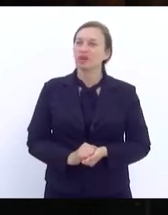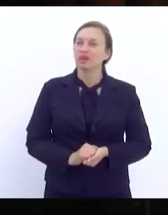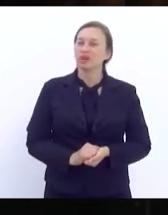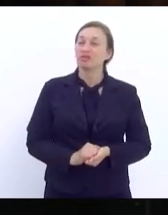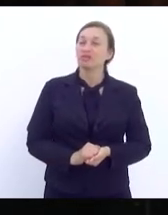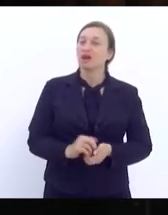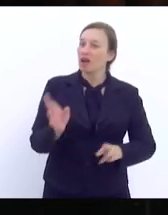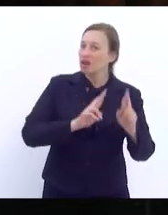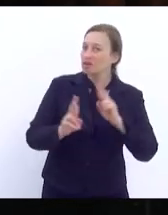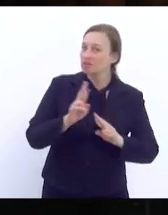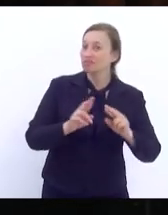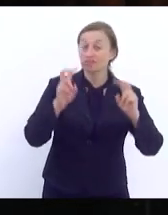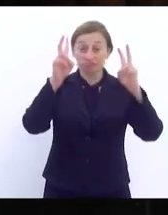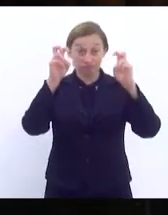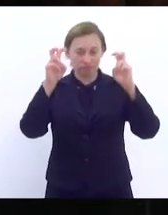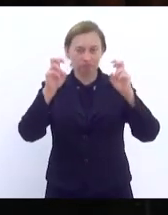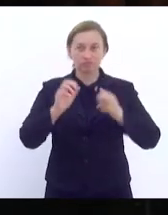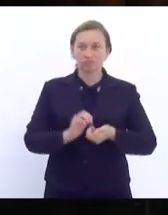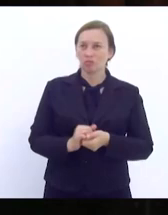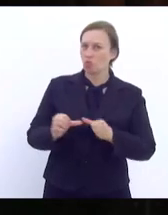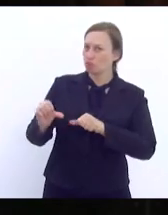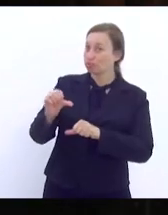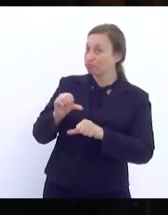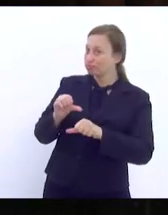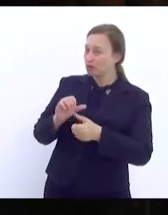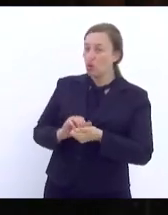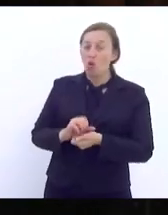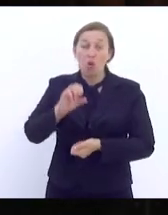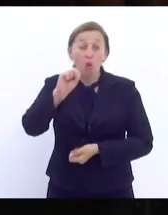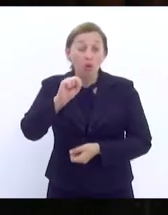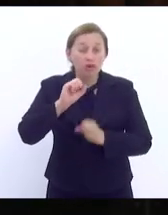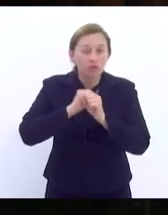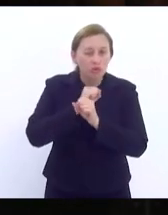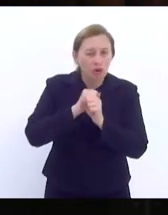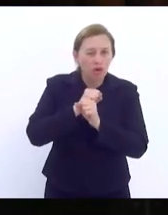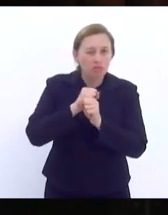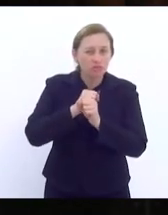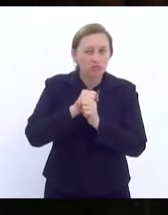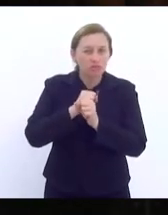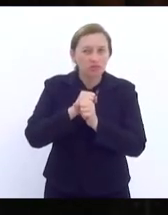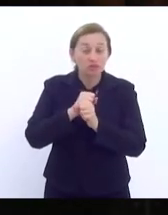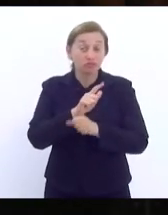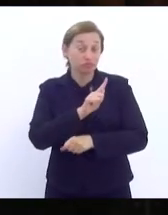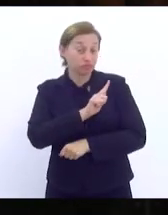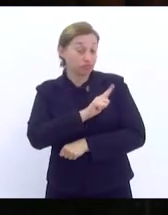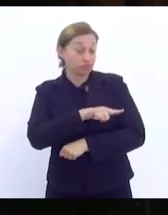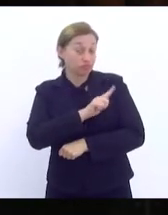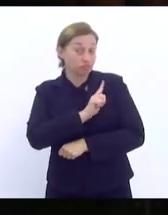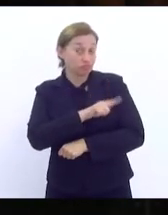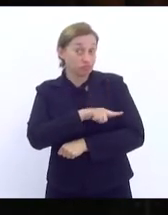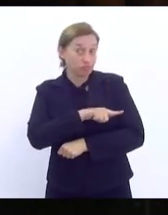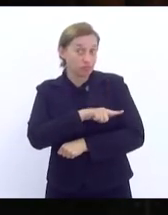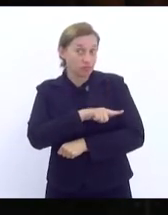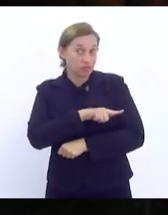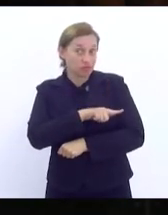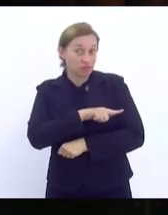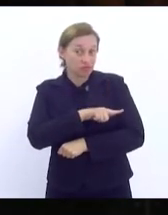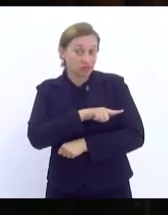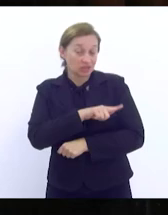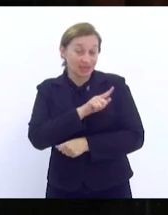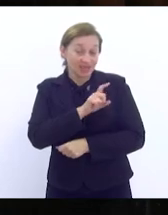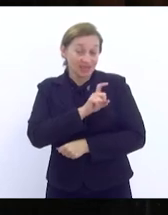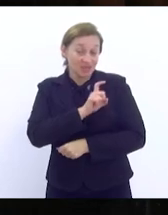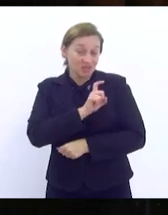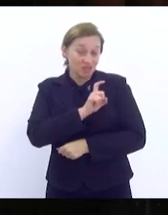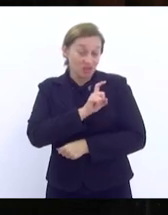a esse tema pelo contrário oito anos de gestões incompetentes